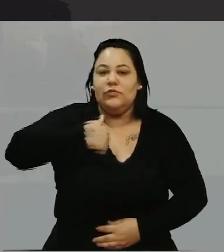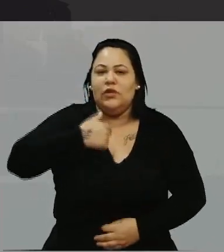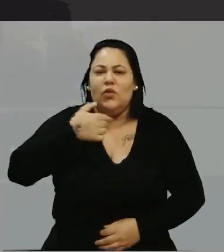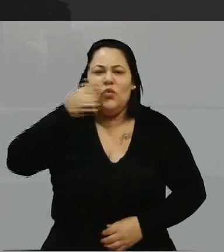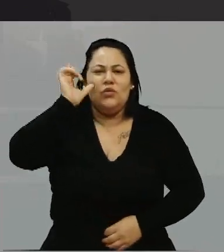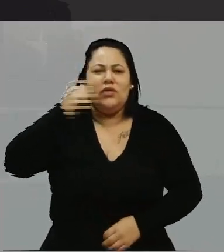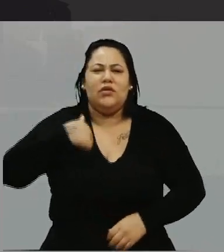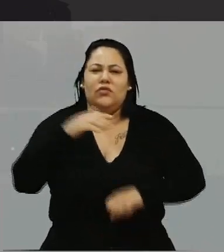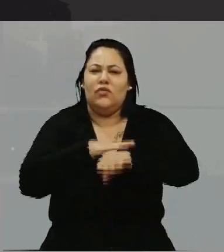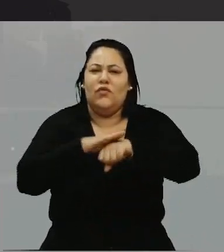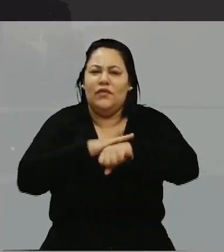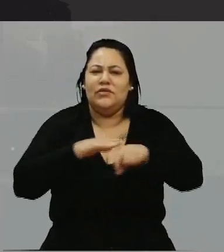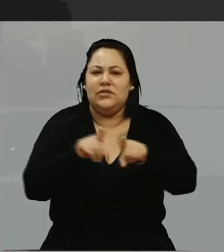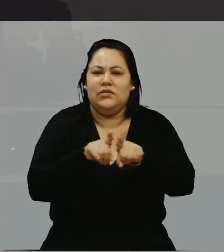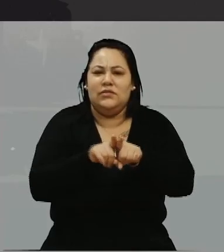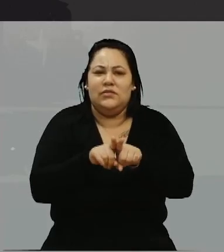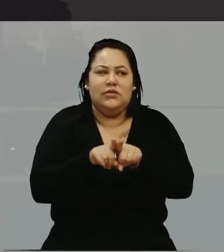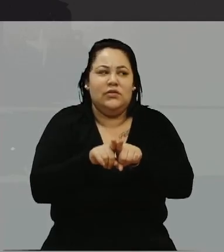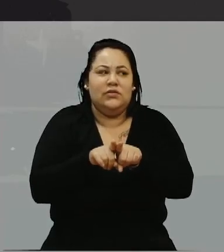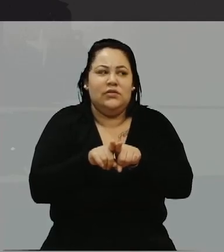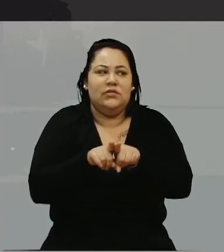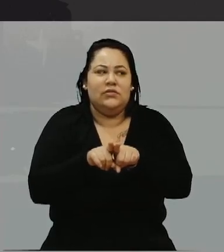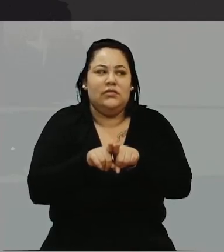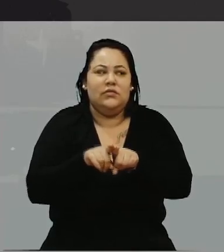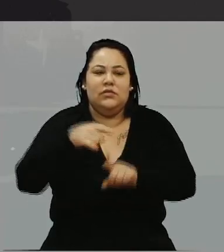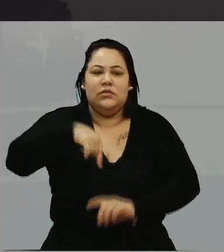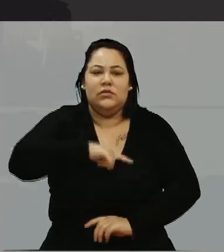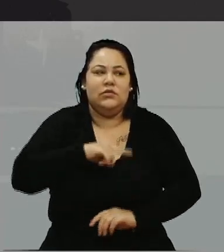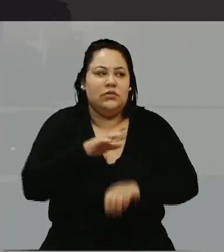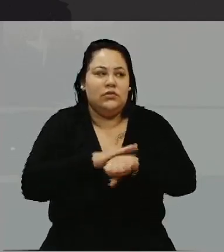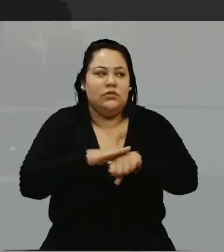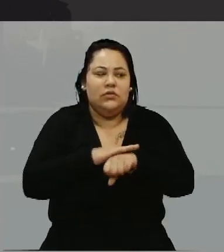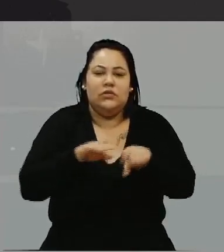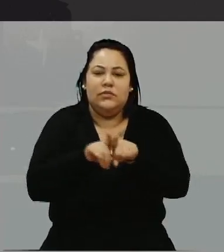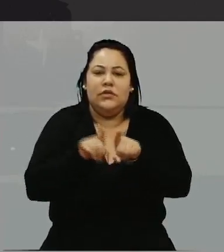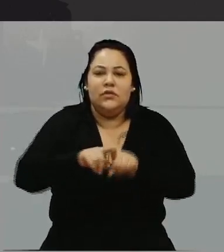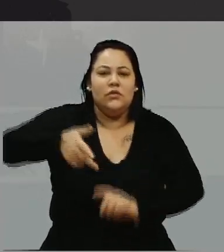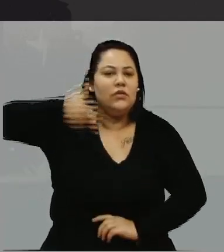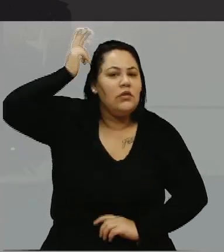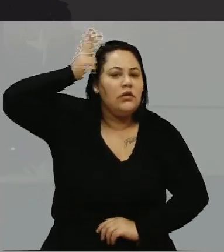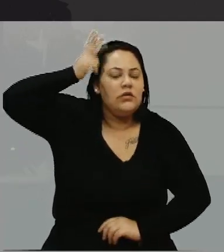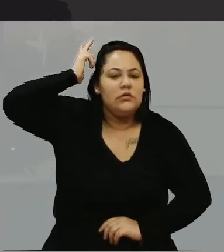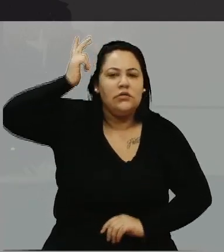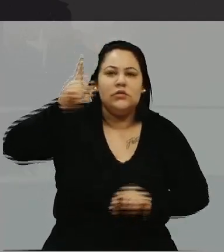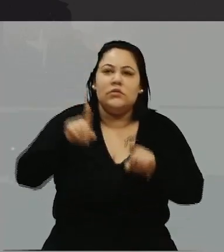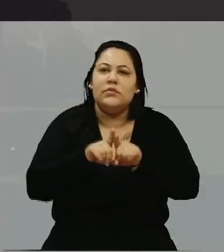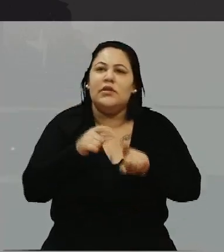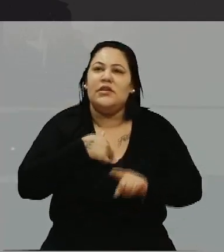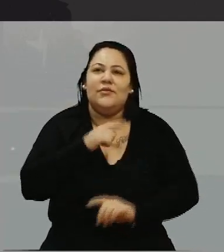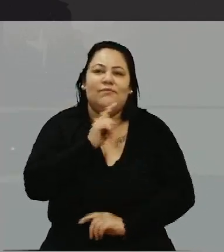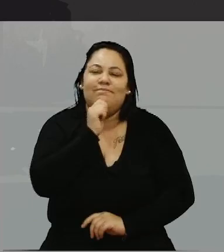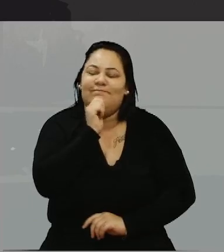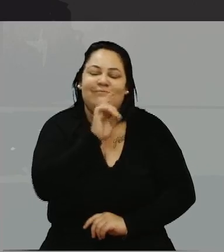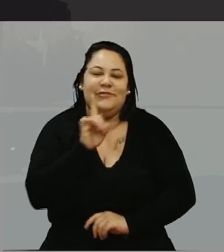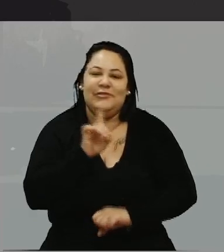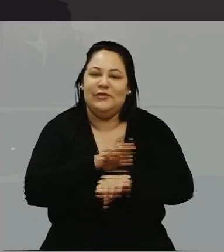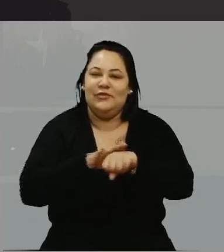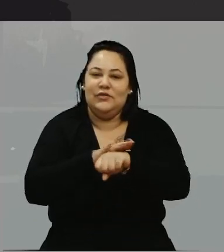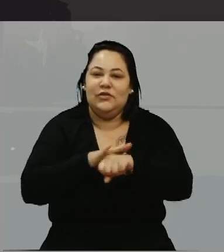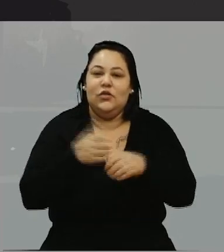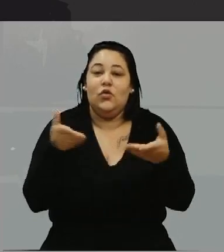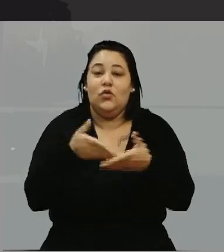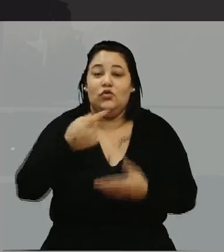o... Como é o nome dele? Nós estávamos lá conversando? O Cassina, né? E eu falei para ele que hoje o nosso